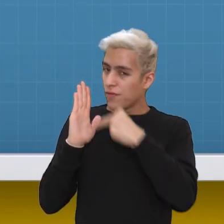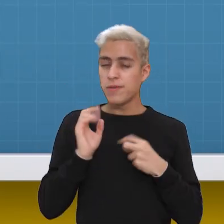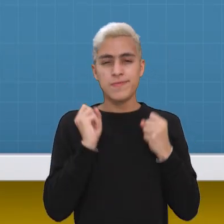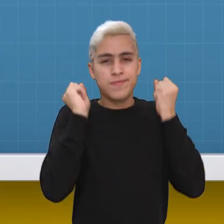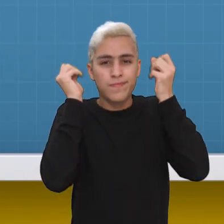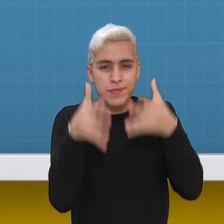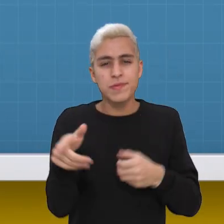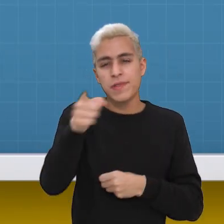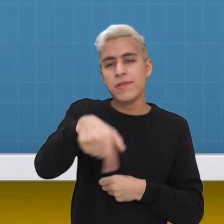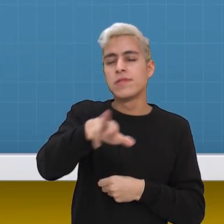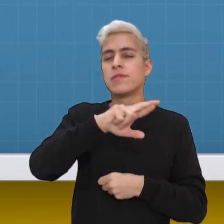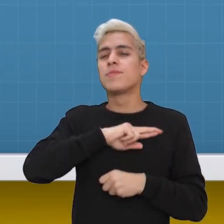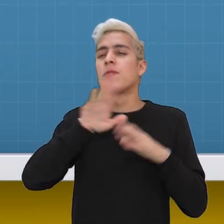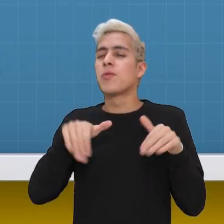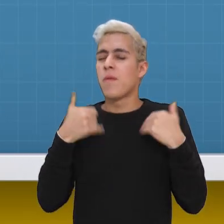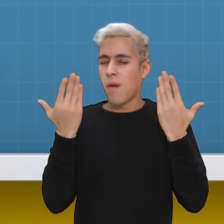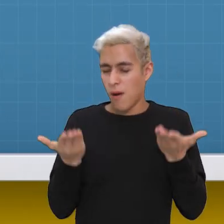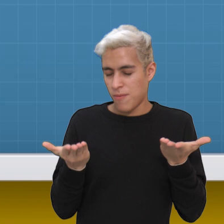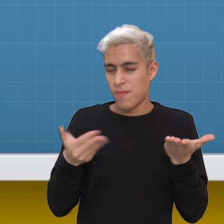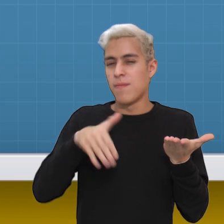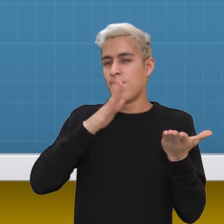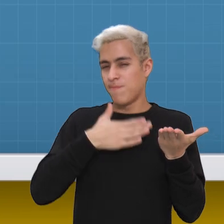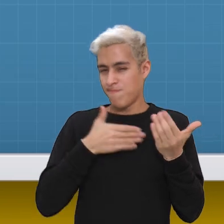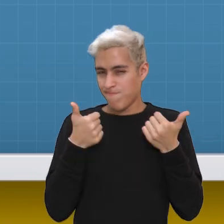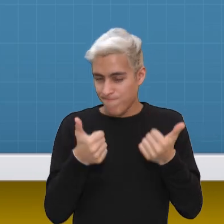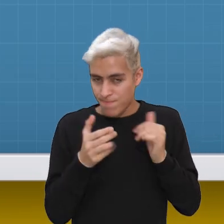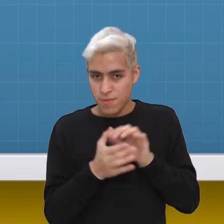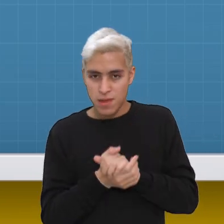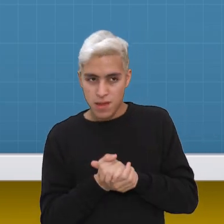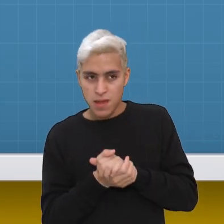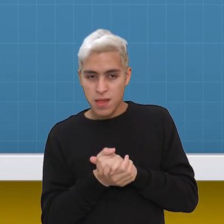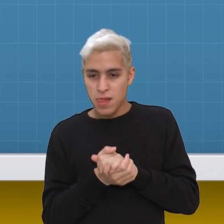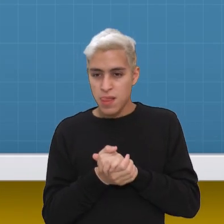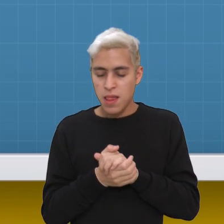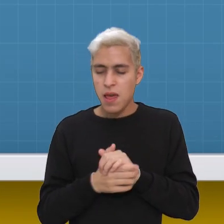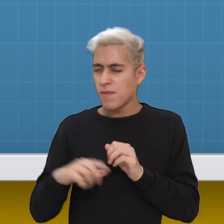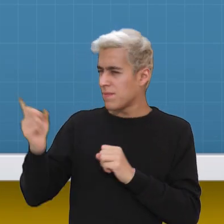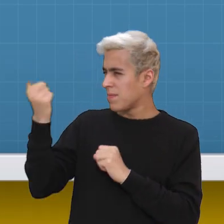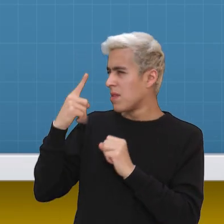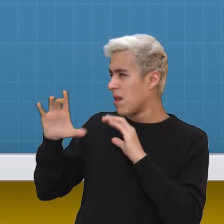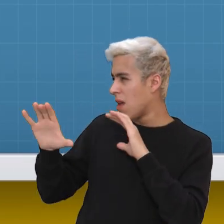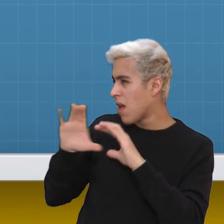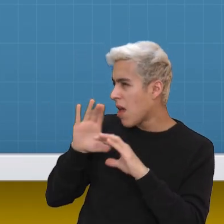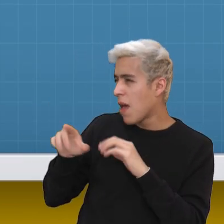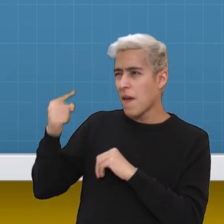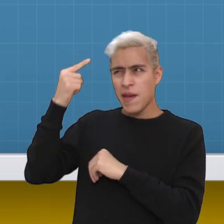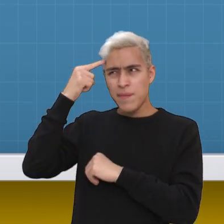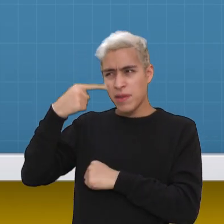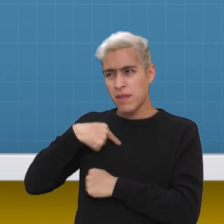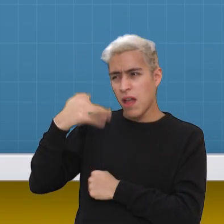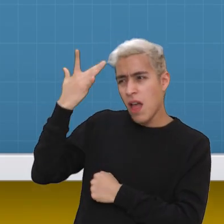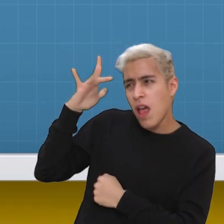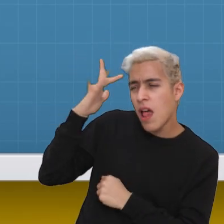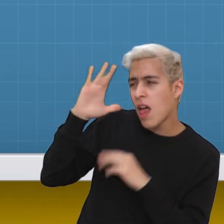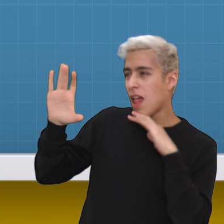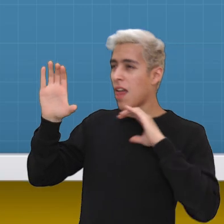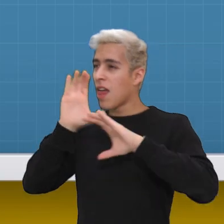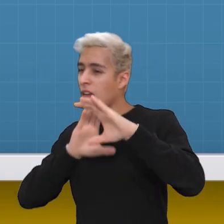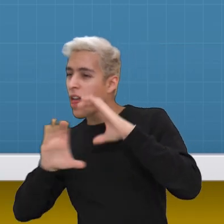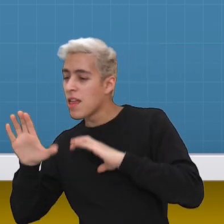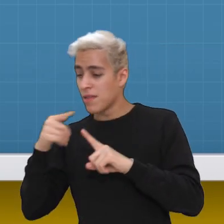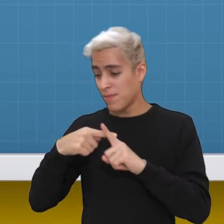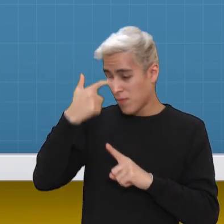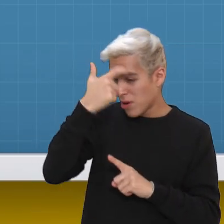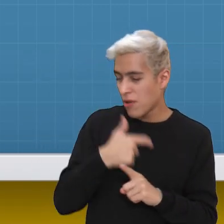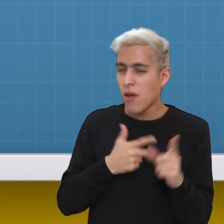para você e você vai me dizer daqui a pouco. Vamos lá. Você me mandou cantar, pensando que eu não sabia,